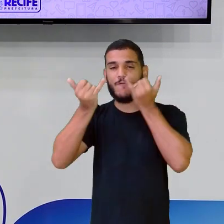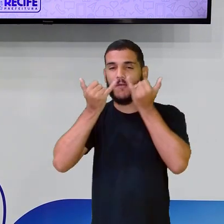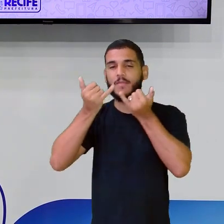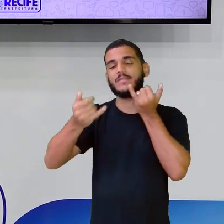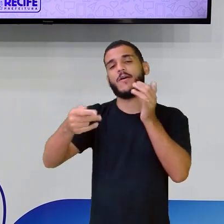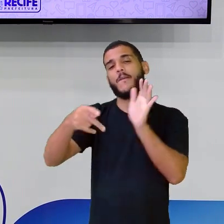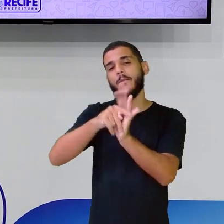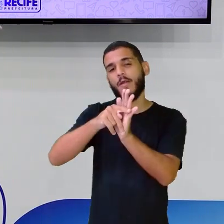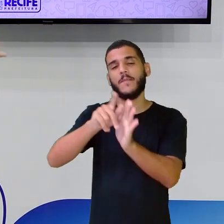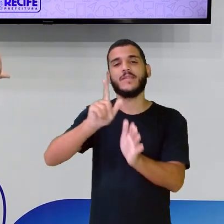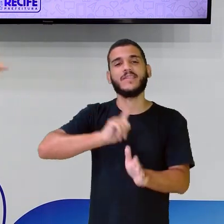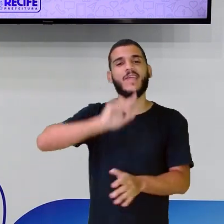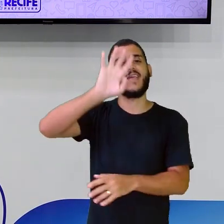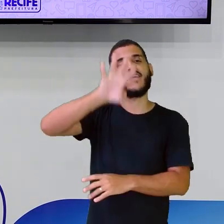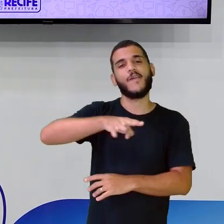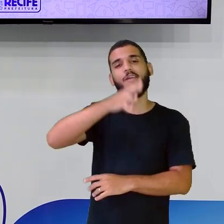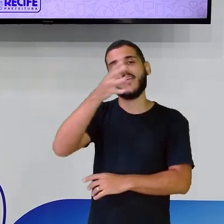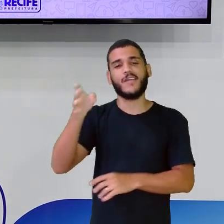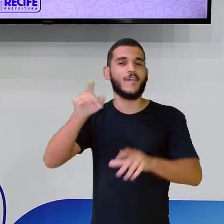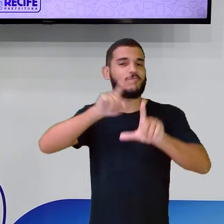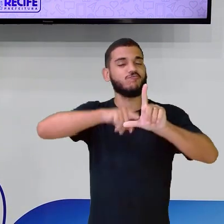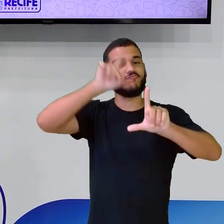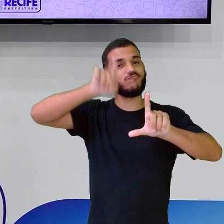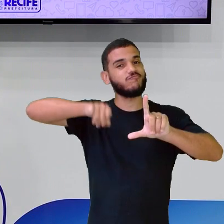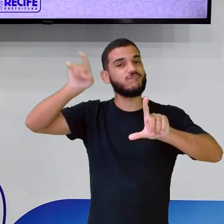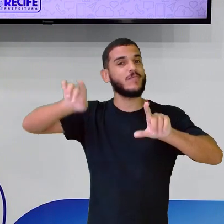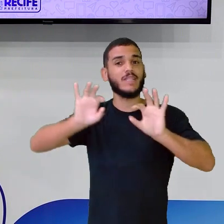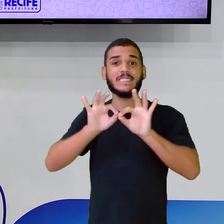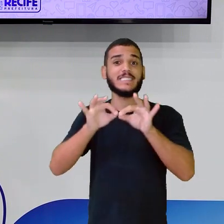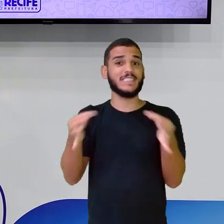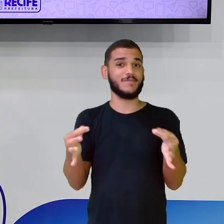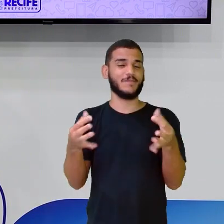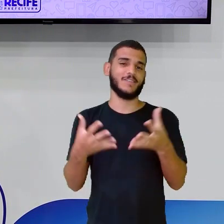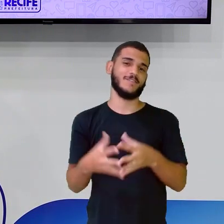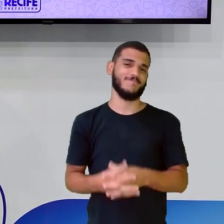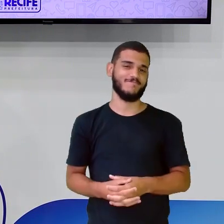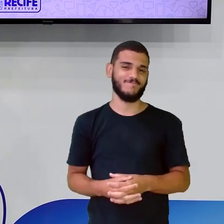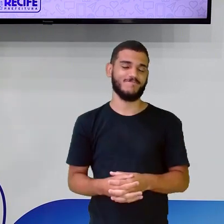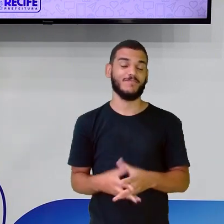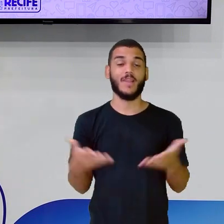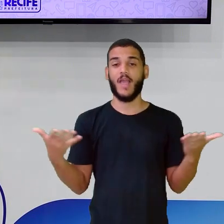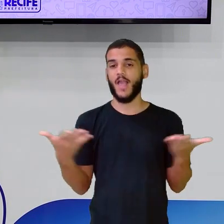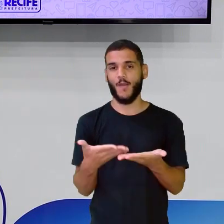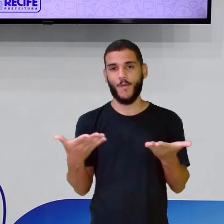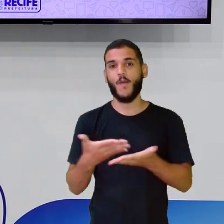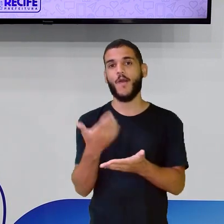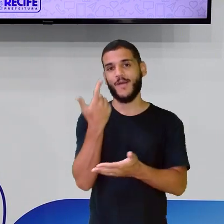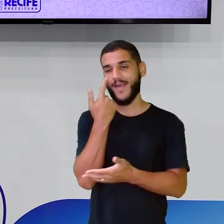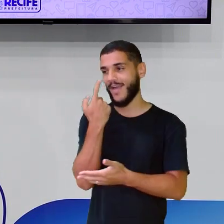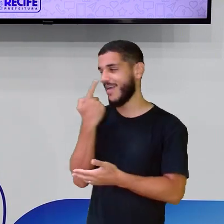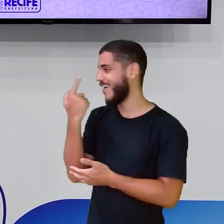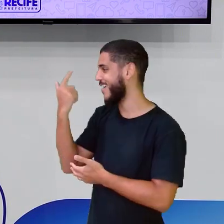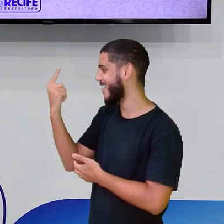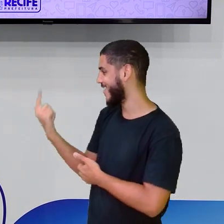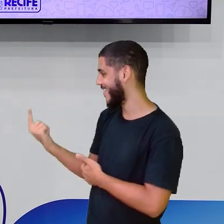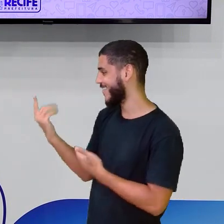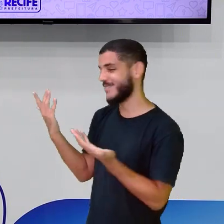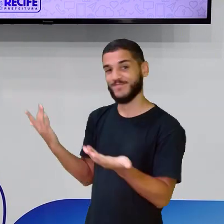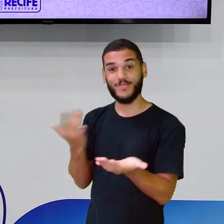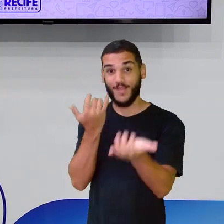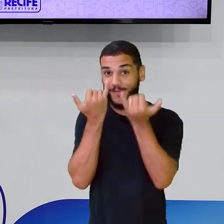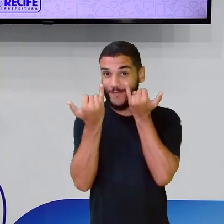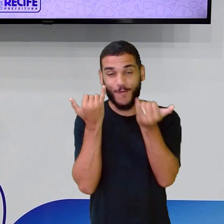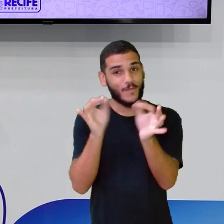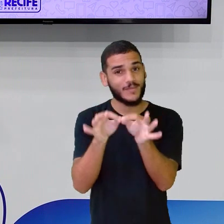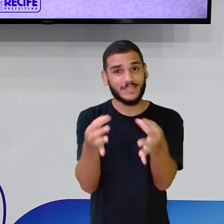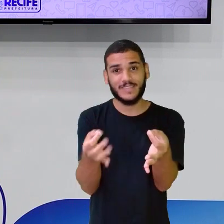informação estará na tabela ou no gráfico. No nosso caso de hoje, as informações estão aqui,